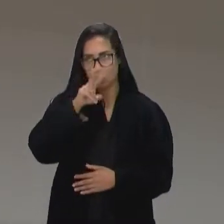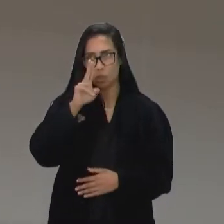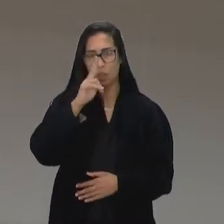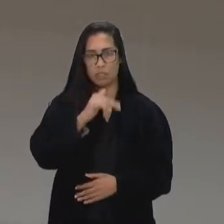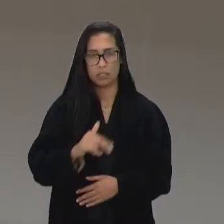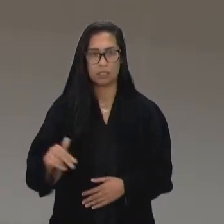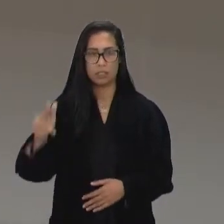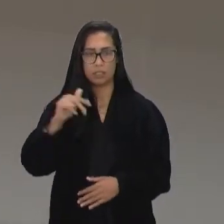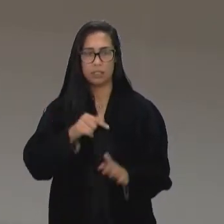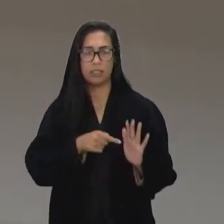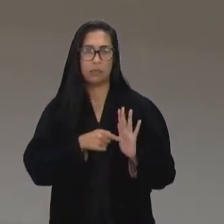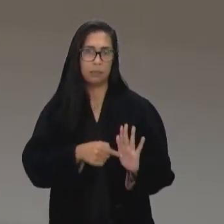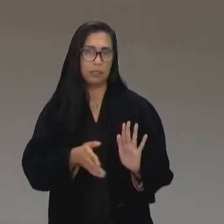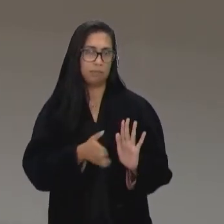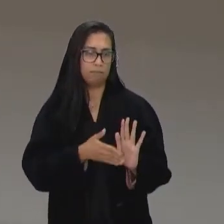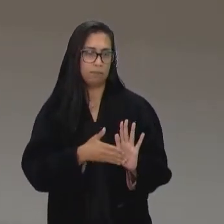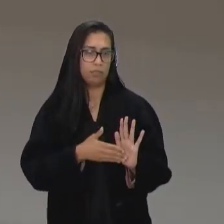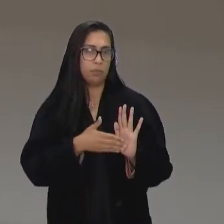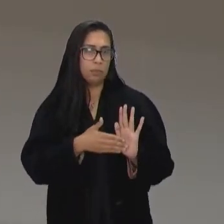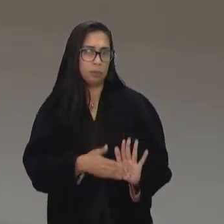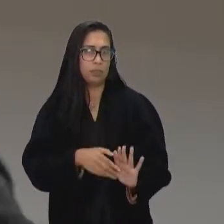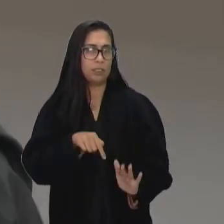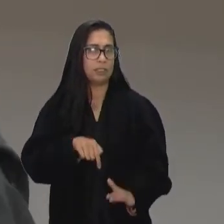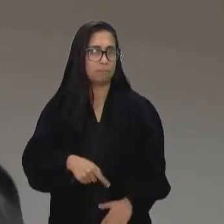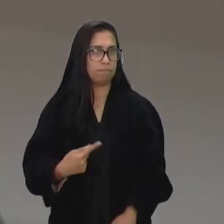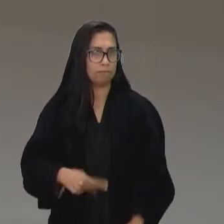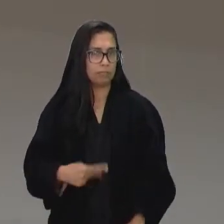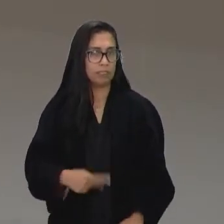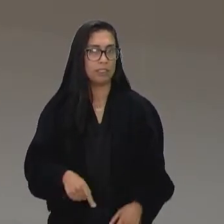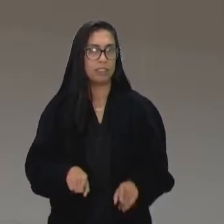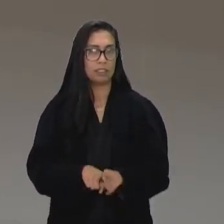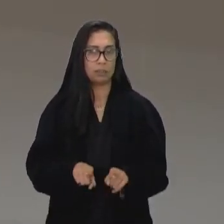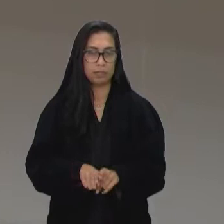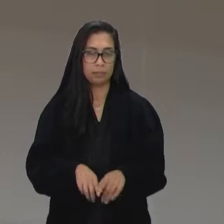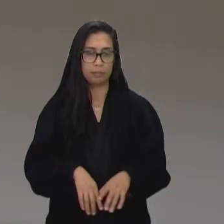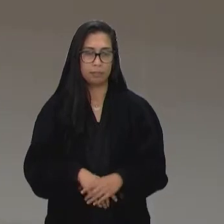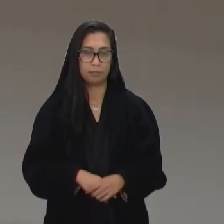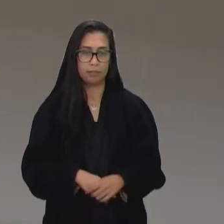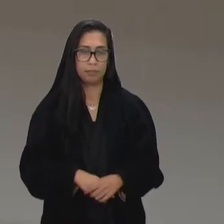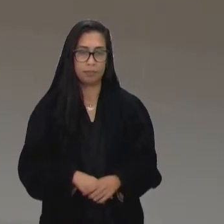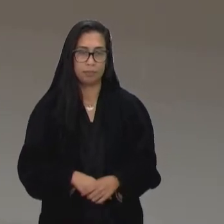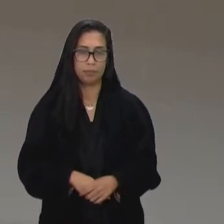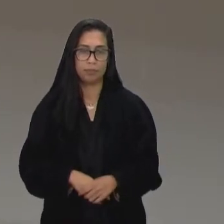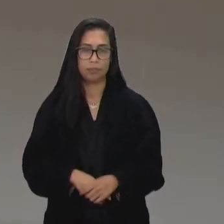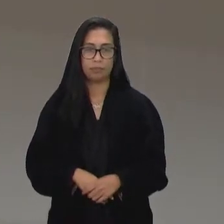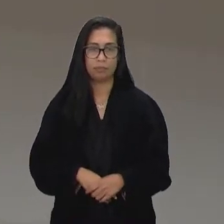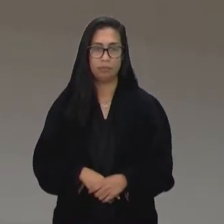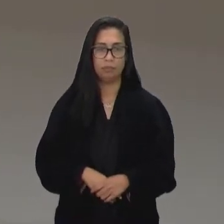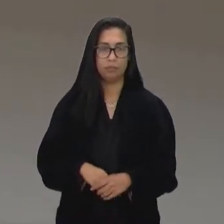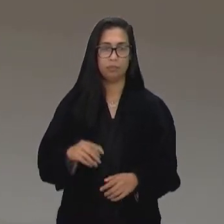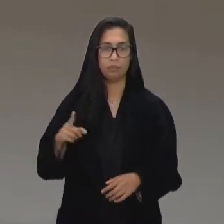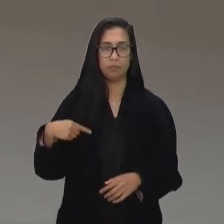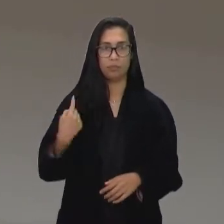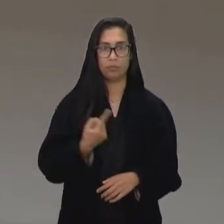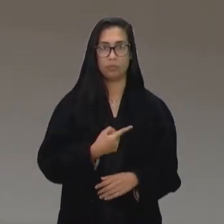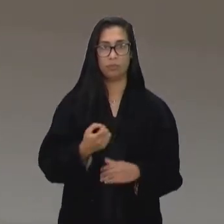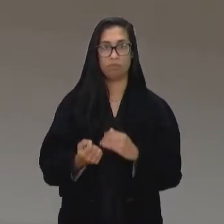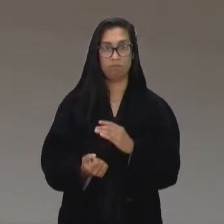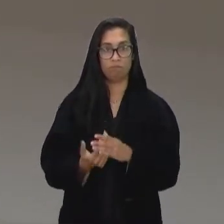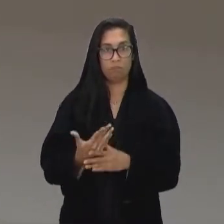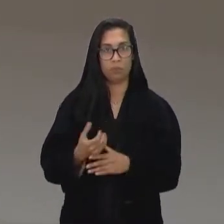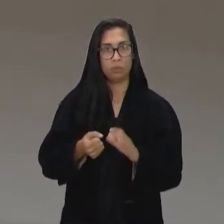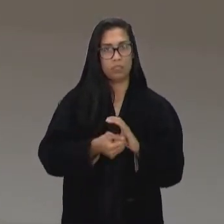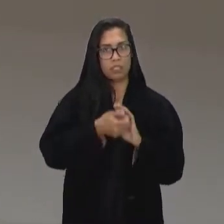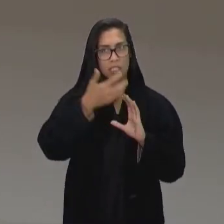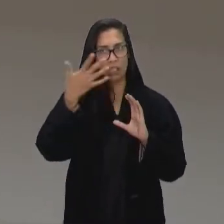apresentar aqui. Pensando nisso, criamos o tabuleiro onde se passaria toda a história. Com isso, pensamos na caracterização de